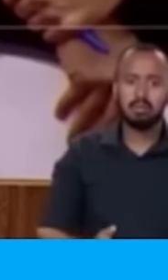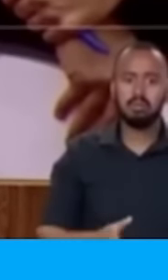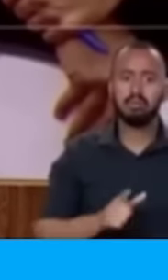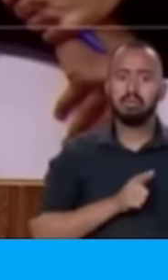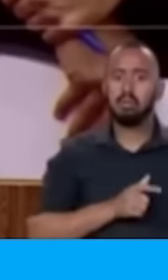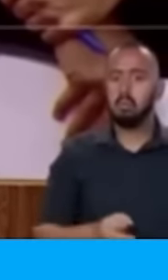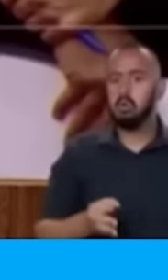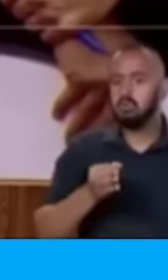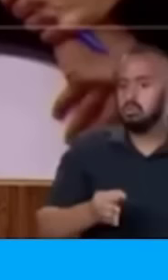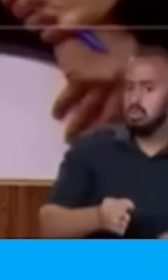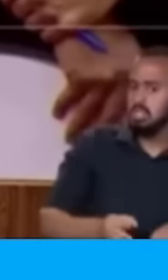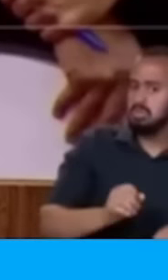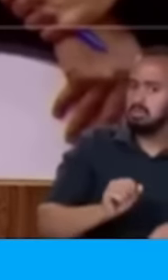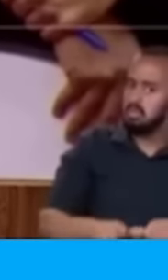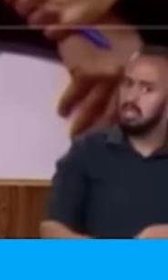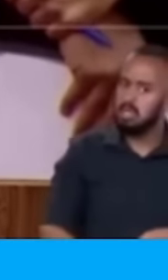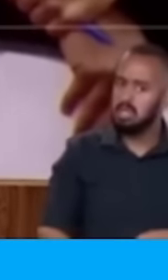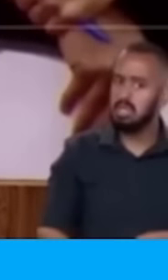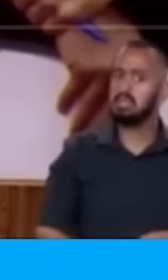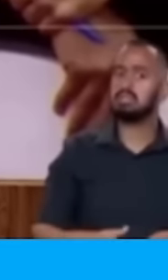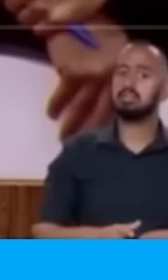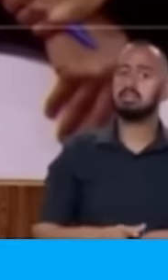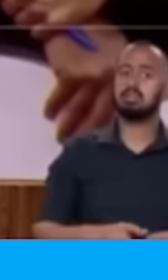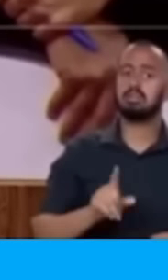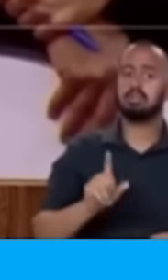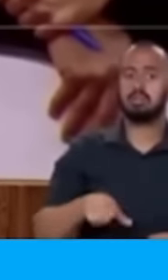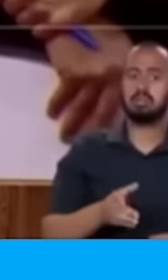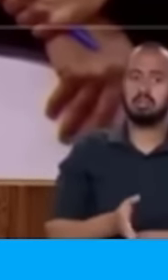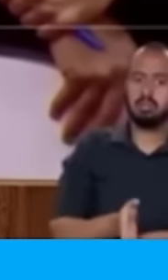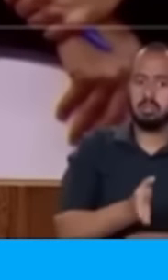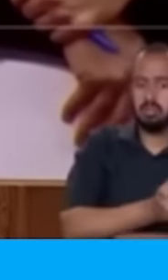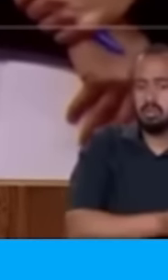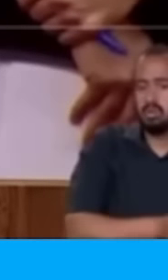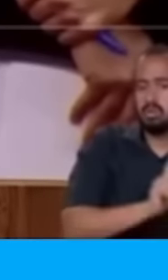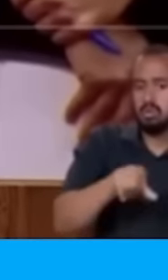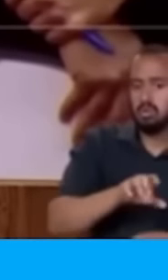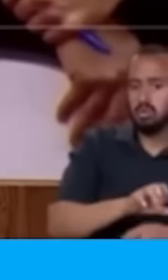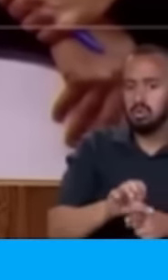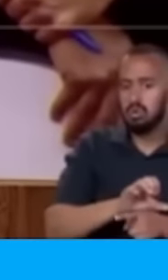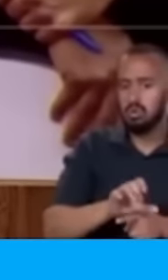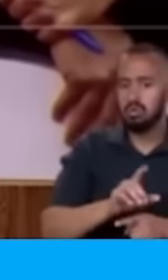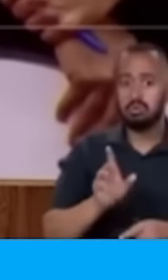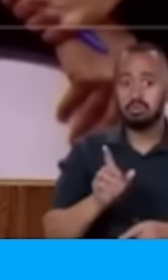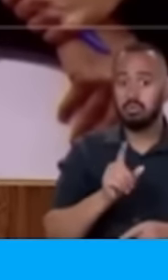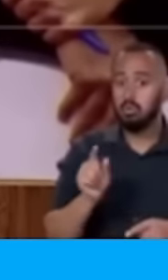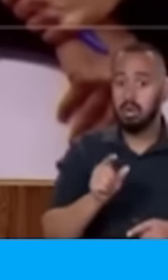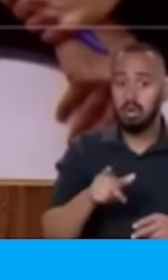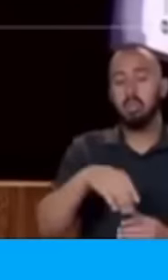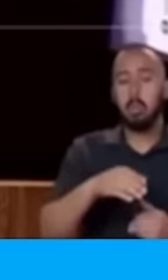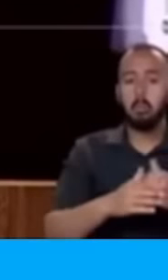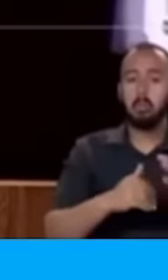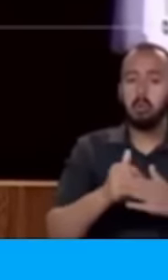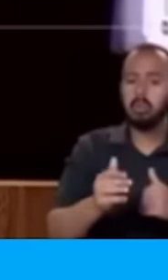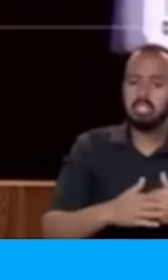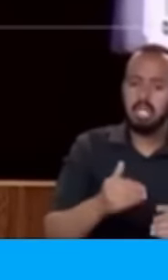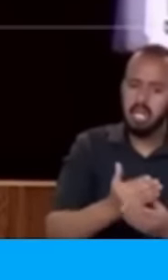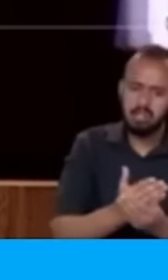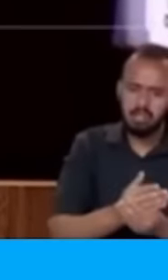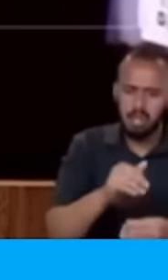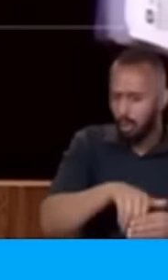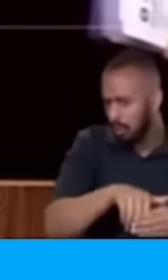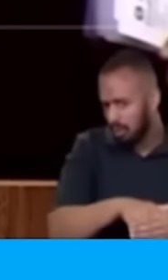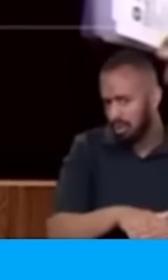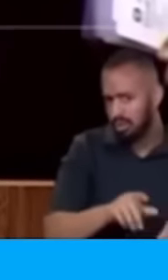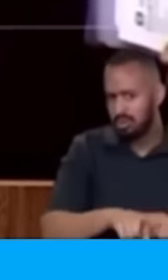Supremo Tribunal Federal, na esteira da Constituição, no sentido do impedimento de qualquer forma de censura. Mas eu vejo isso como uma